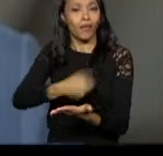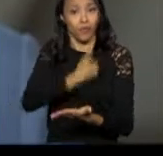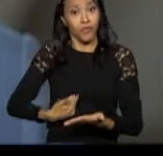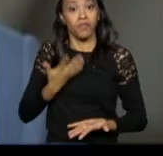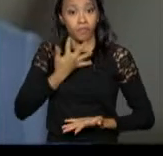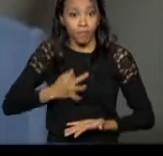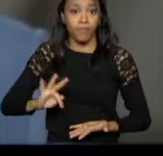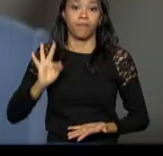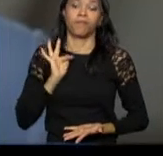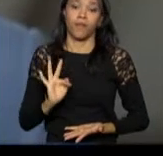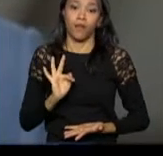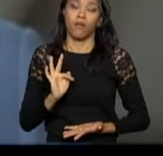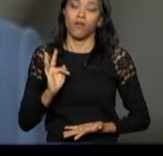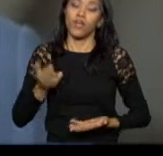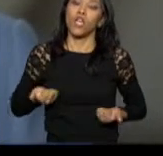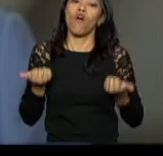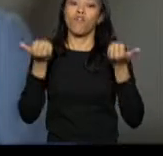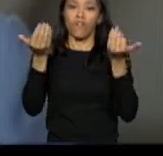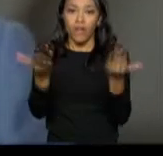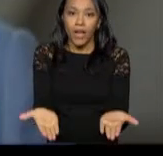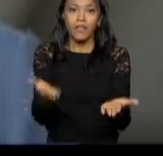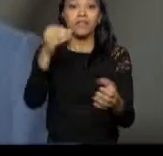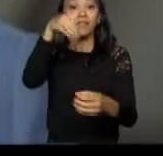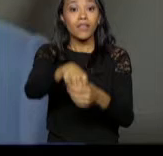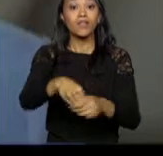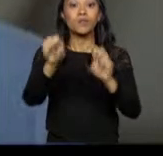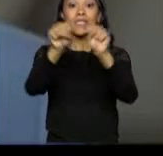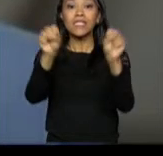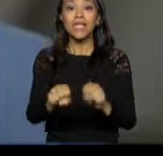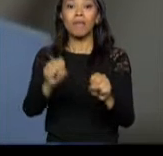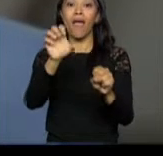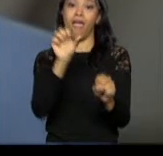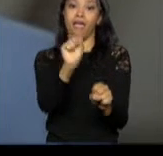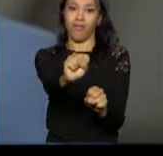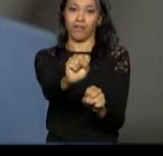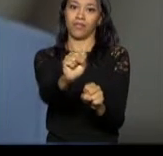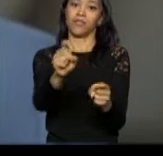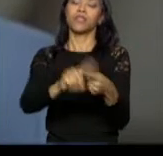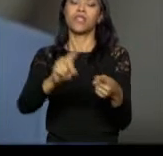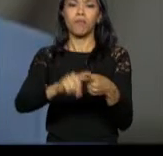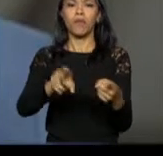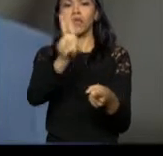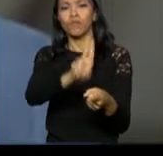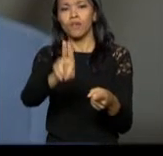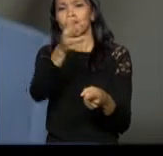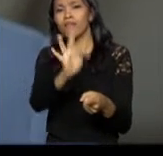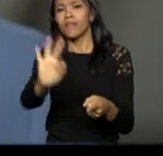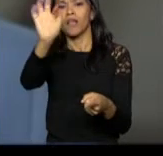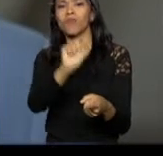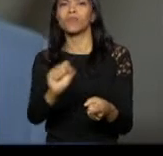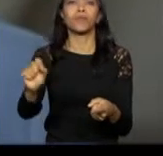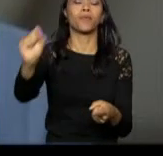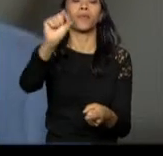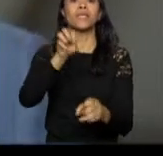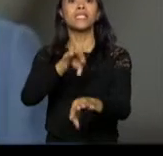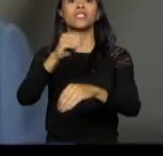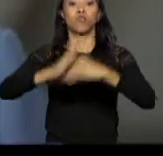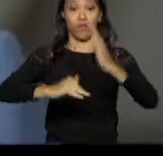governo federal e oferecidos no Sistema S e nas redes federal e estaduais de educação